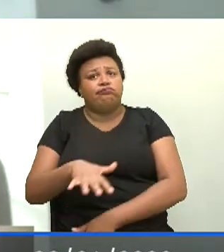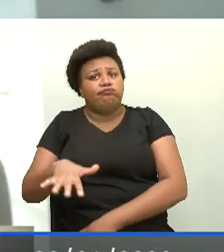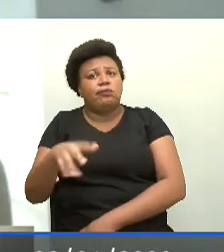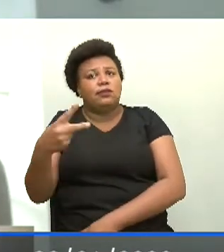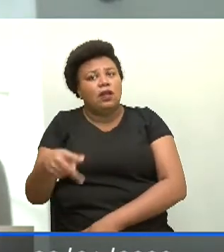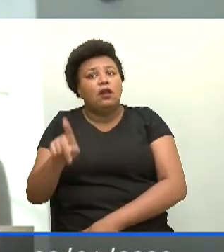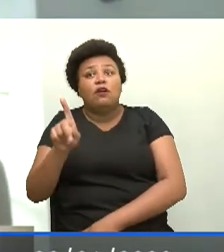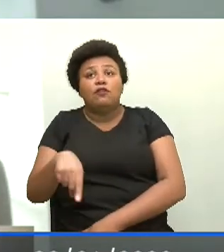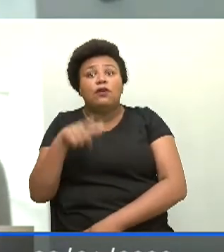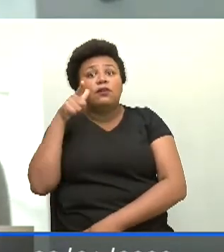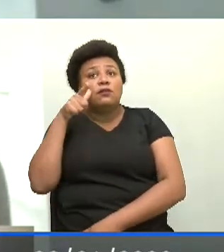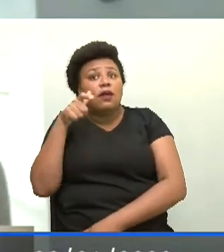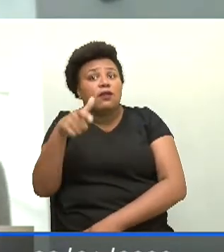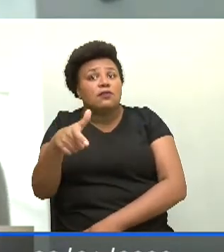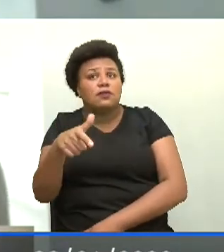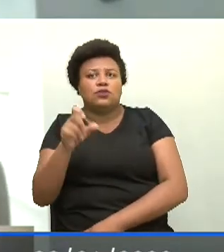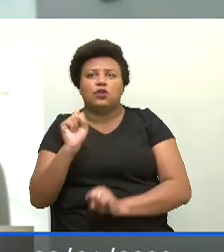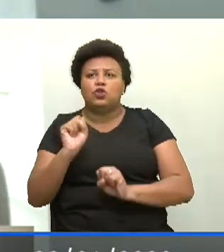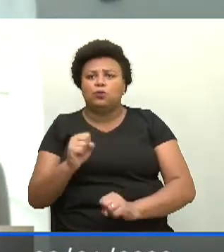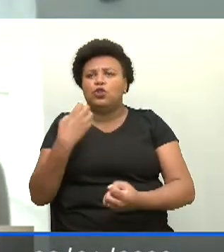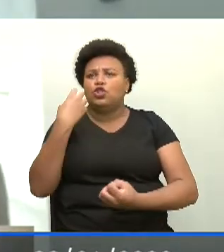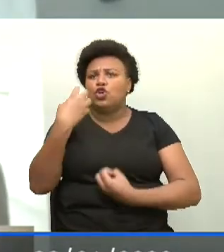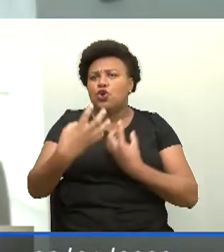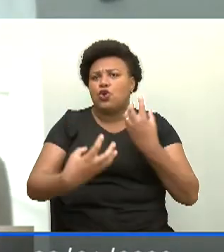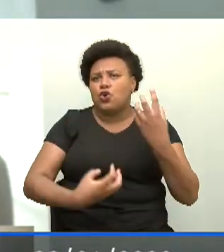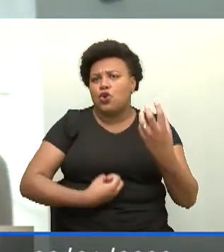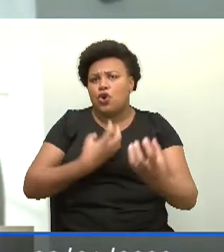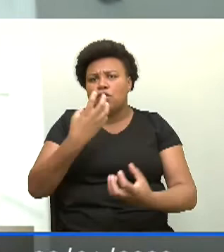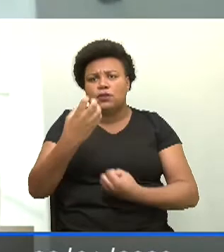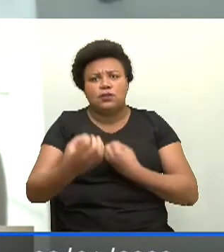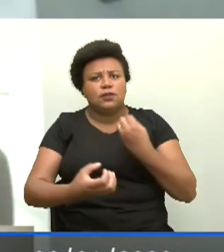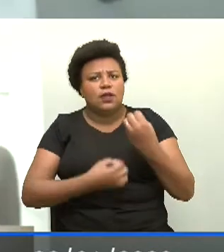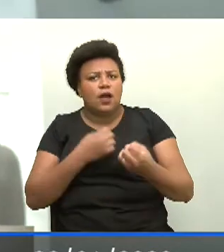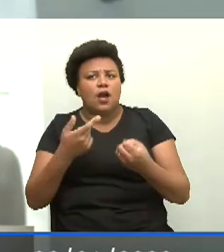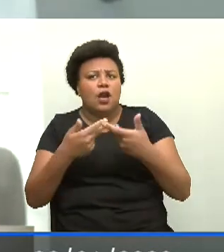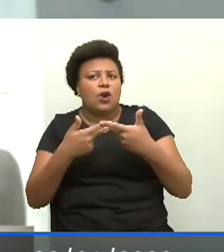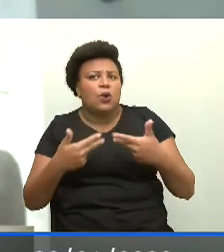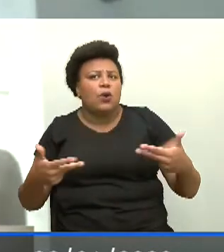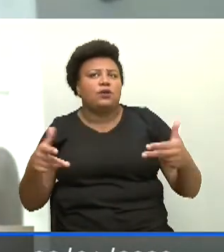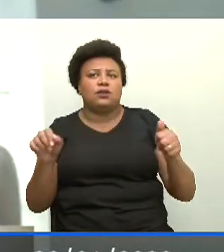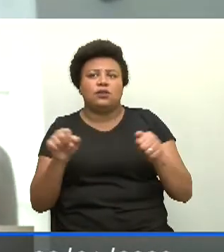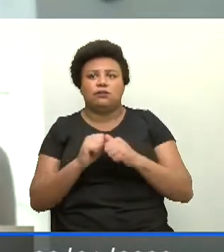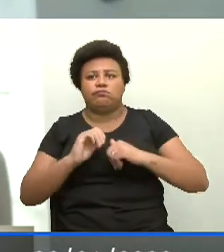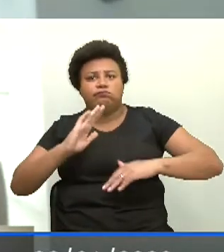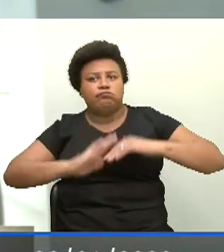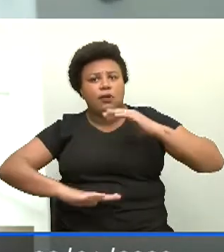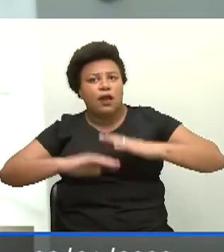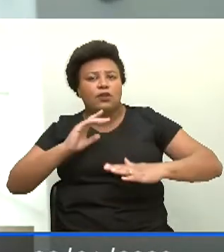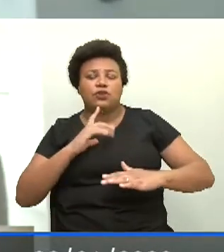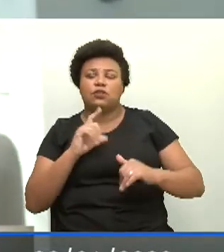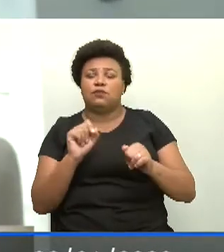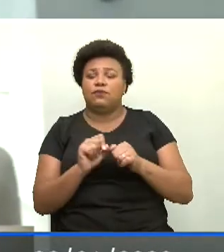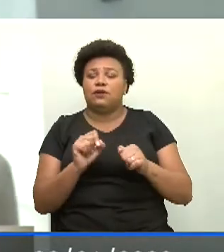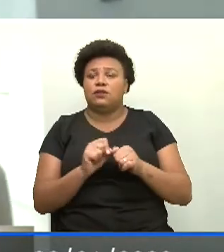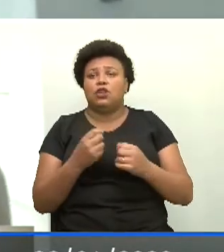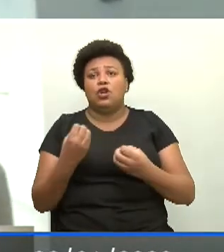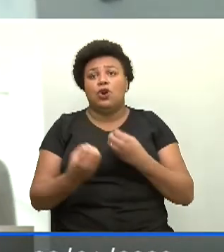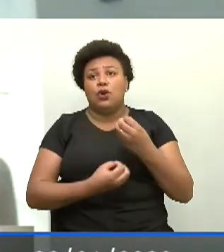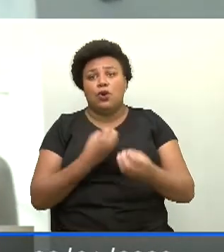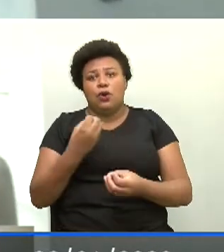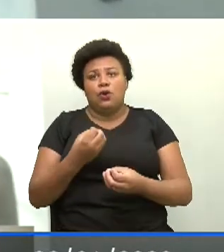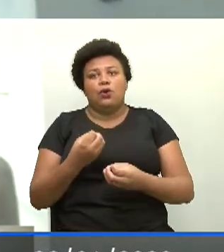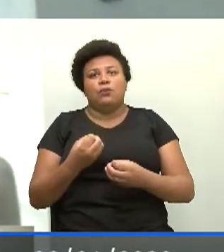foi muito interessante, né, a gente pôde relatar muito o que está se fazendo. E claro que como